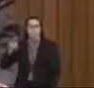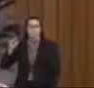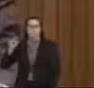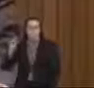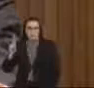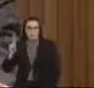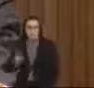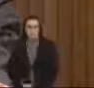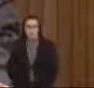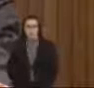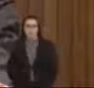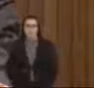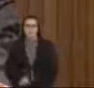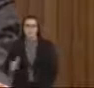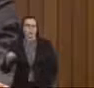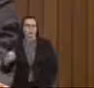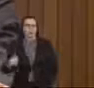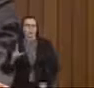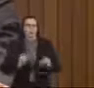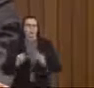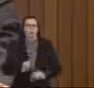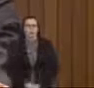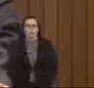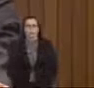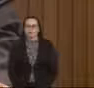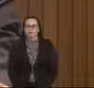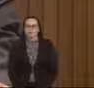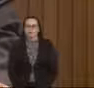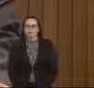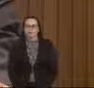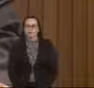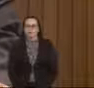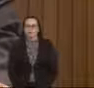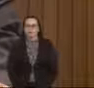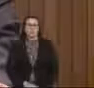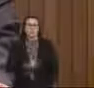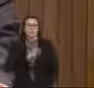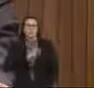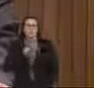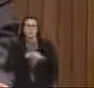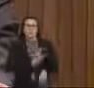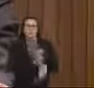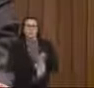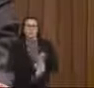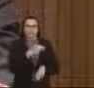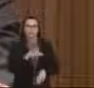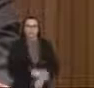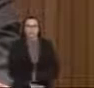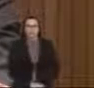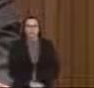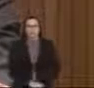senhores e para as senhoras. Uma operação aí da polícia do estado do Maranhão na residência